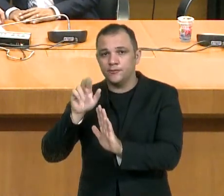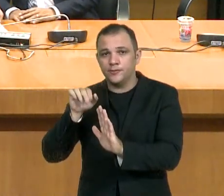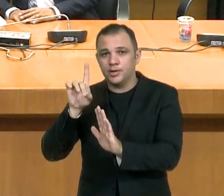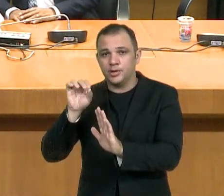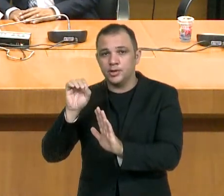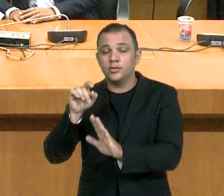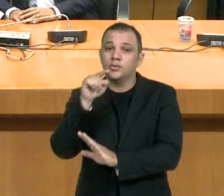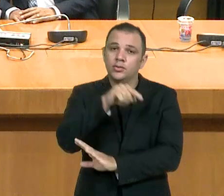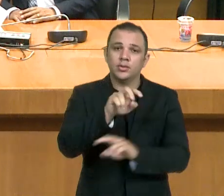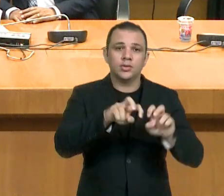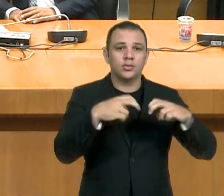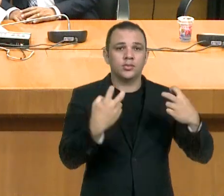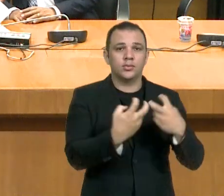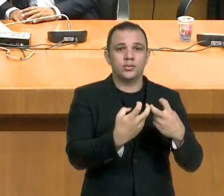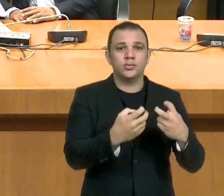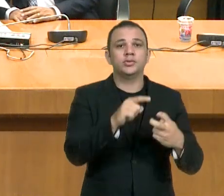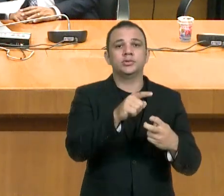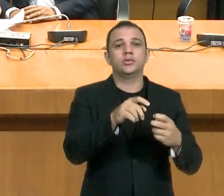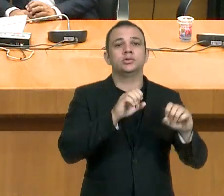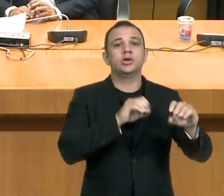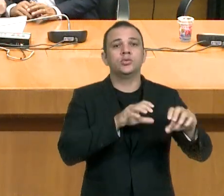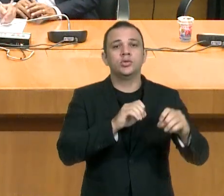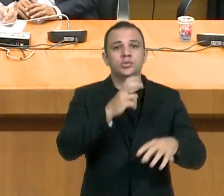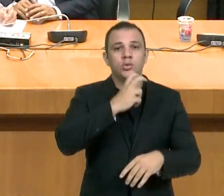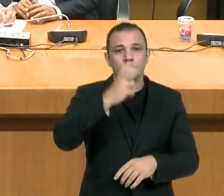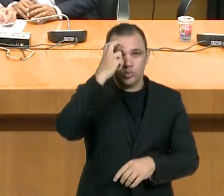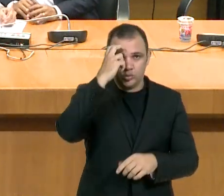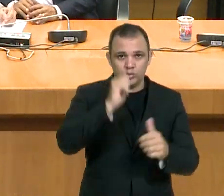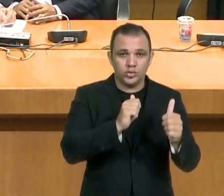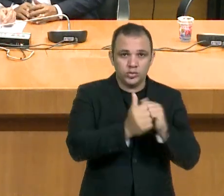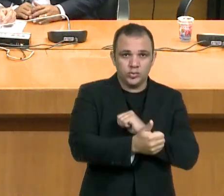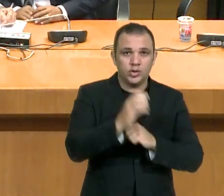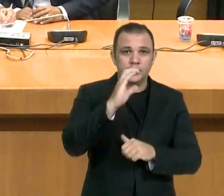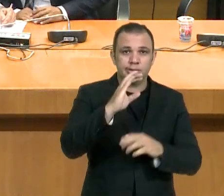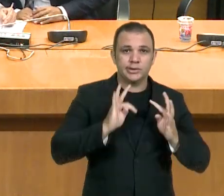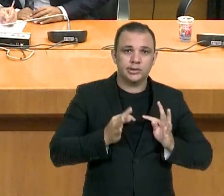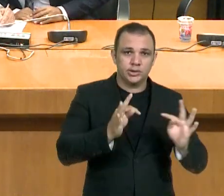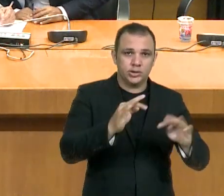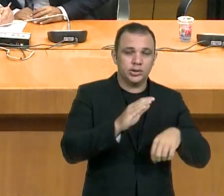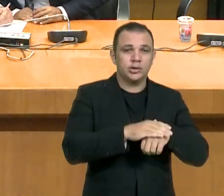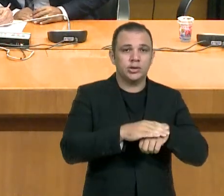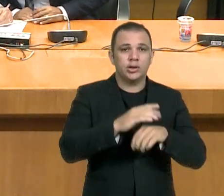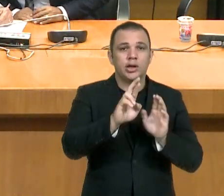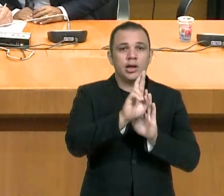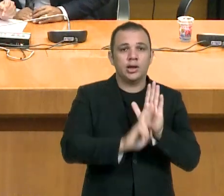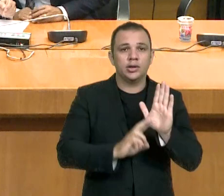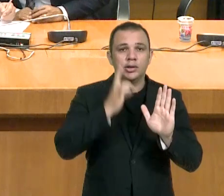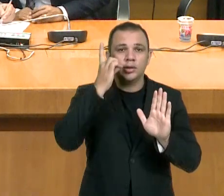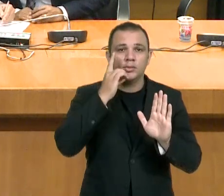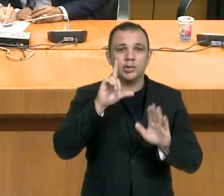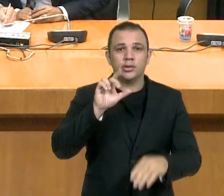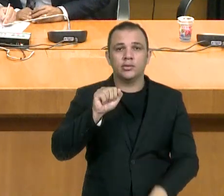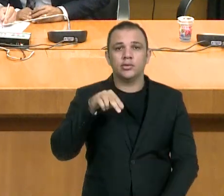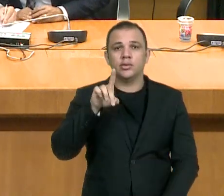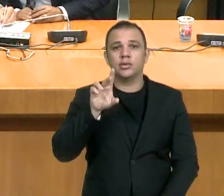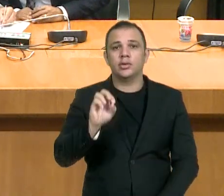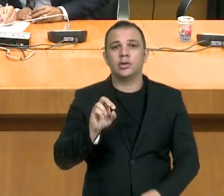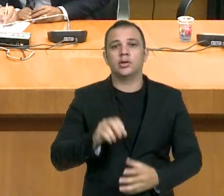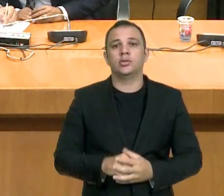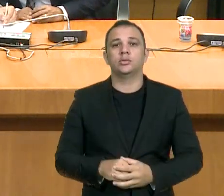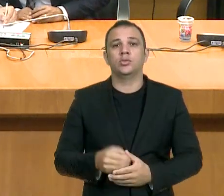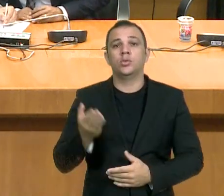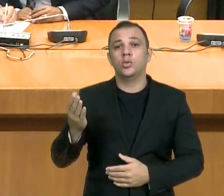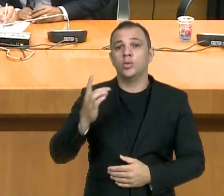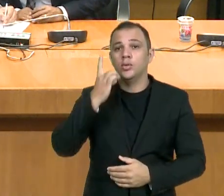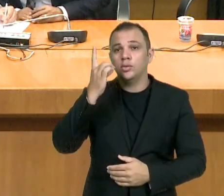de Educação, Cultura, Desporto, Ciência e Tecnologia, relator deputado Leandro Belo. Para a discussão, deputado Arnaldo, o deputado doutor Iglesias está